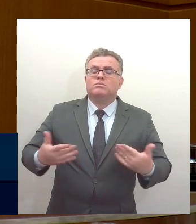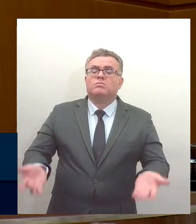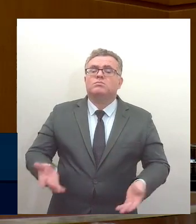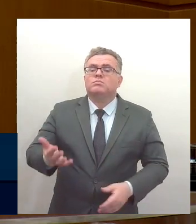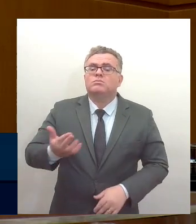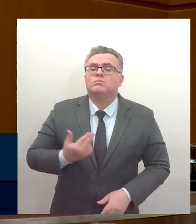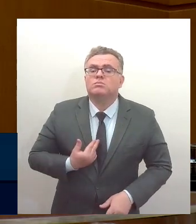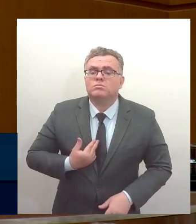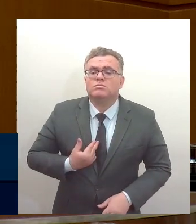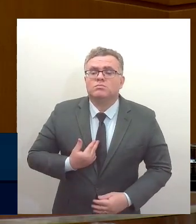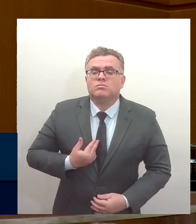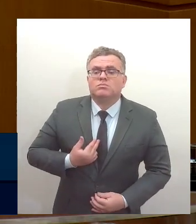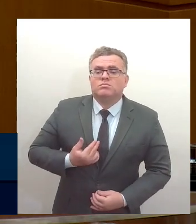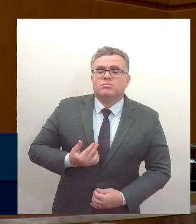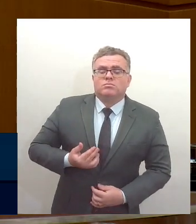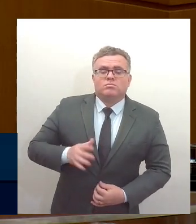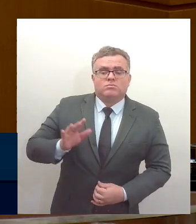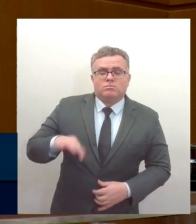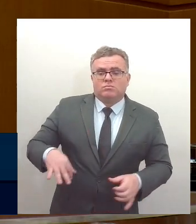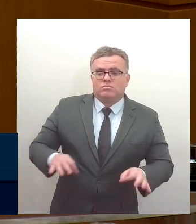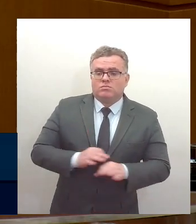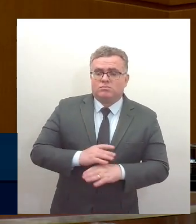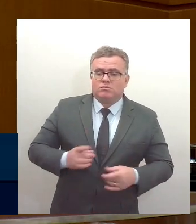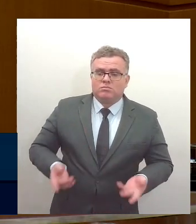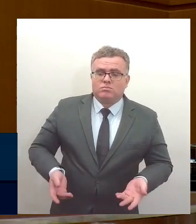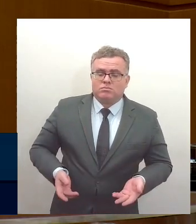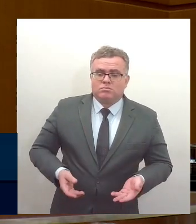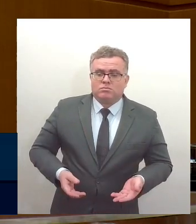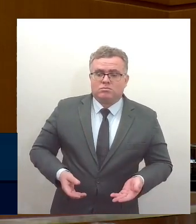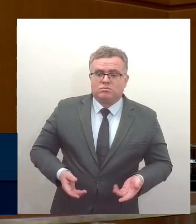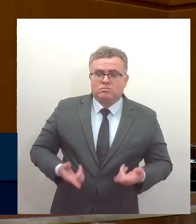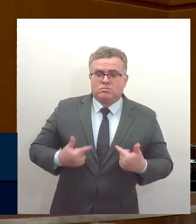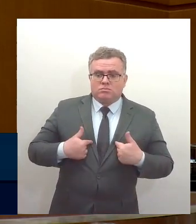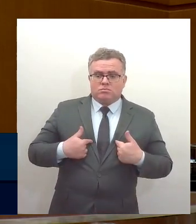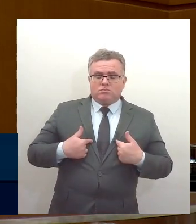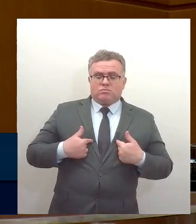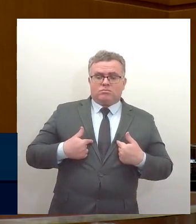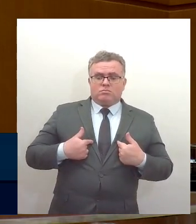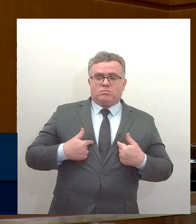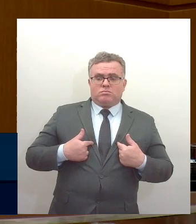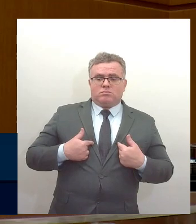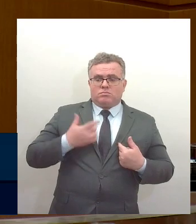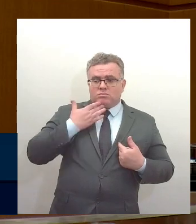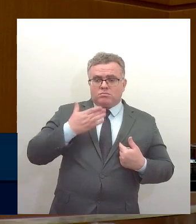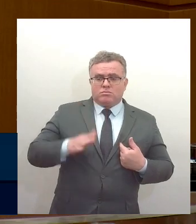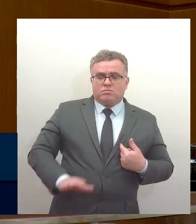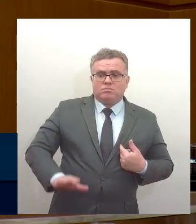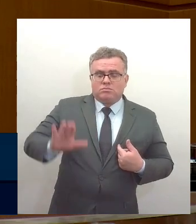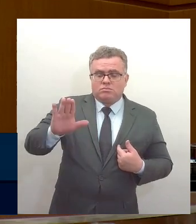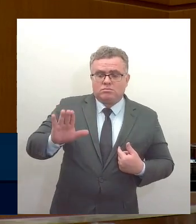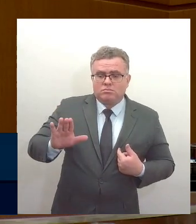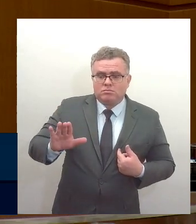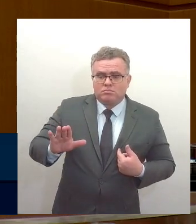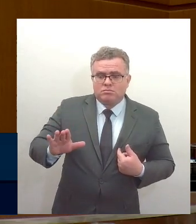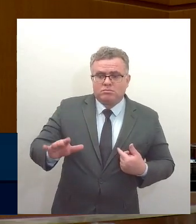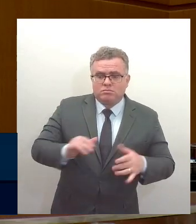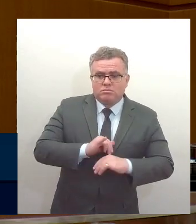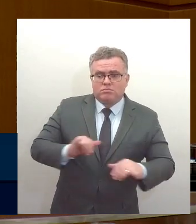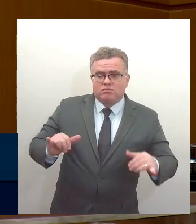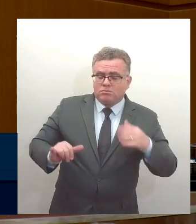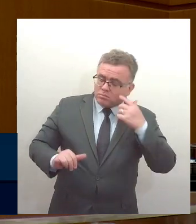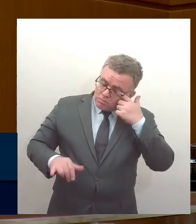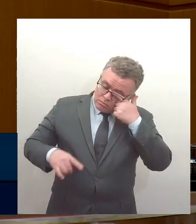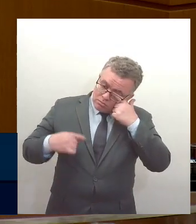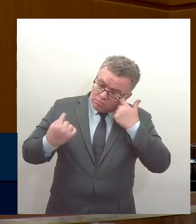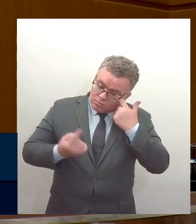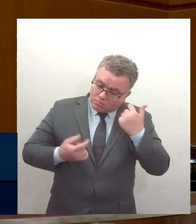foi... Eu pedi a parte e falei, já que estamos falando de inclusão, vamos